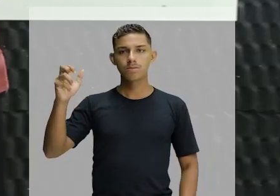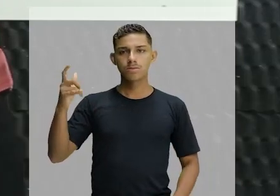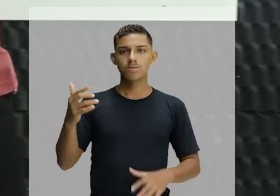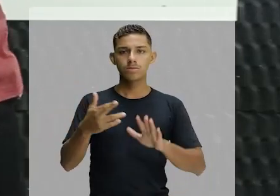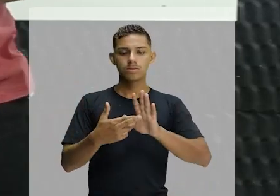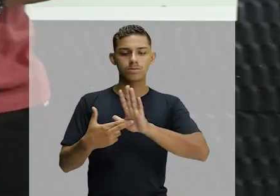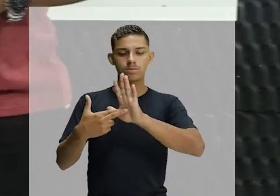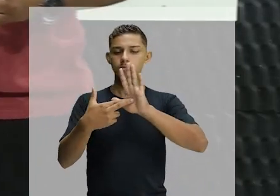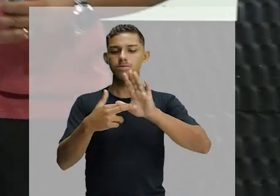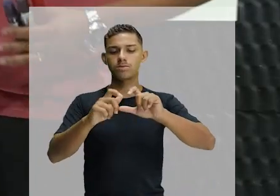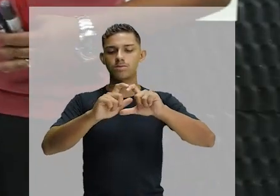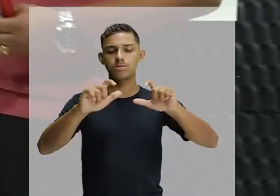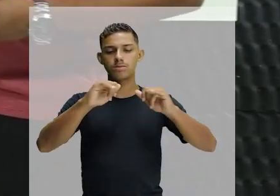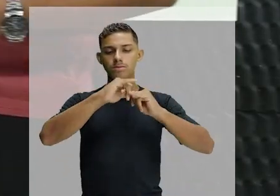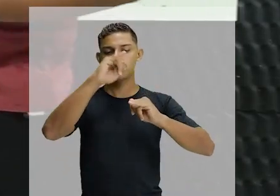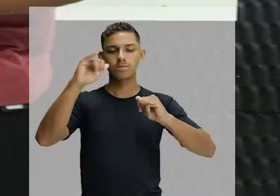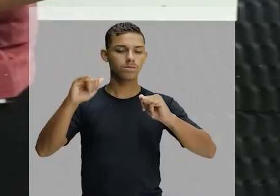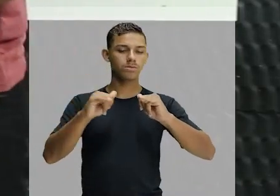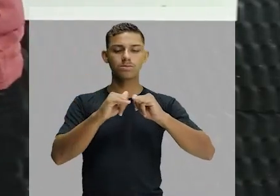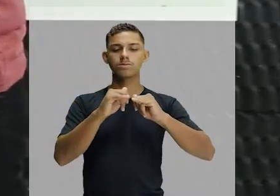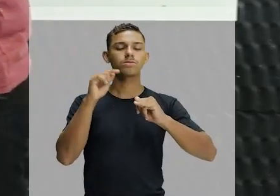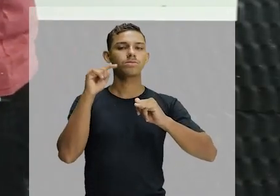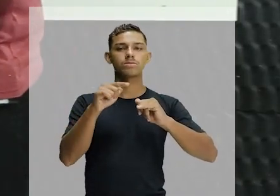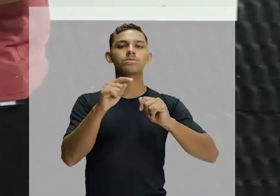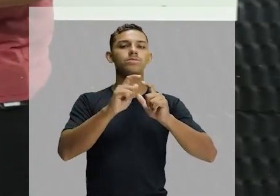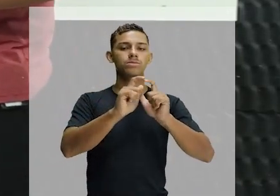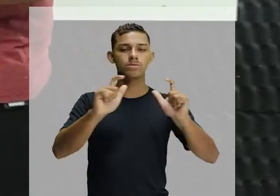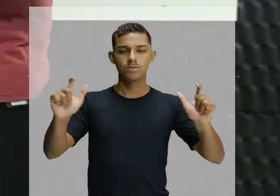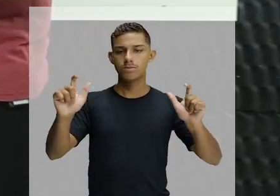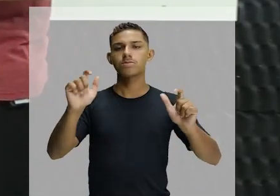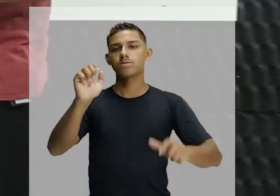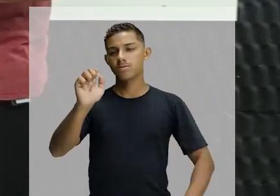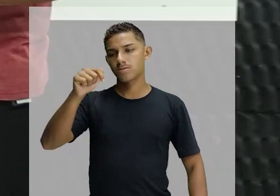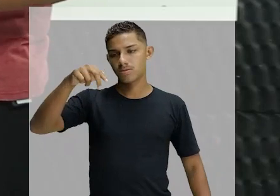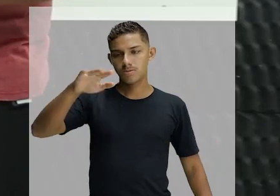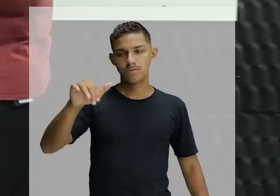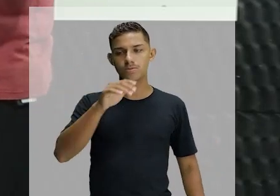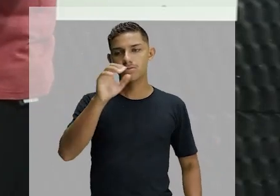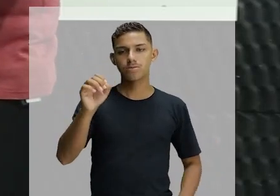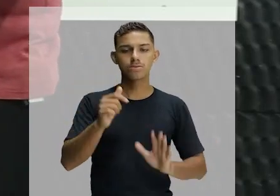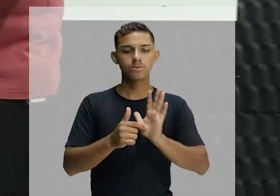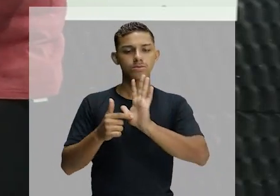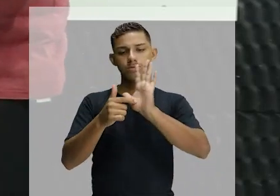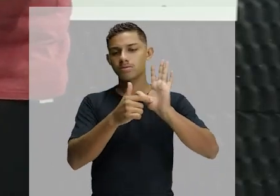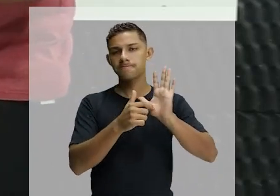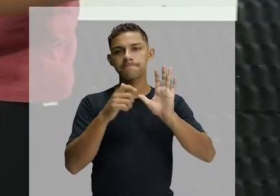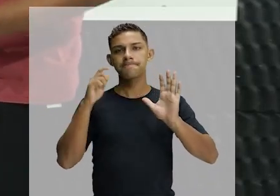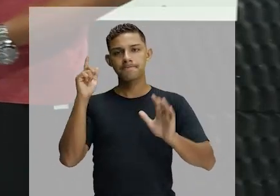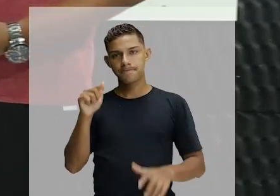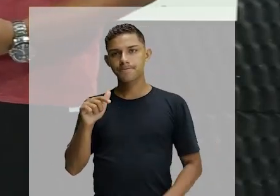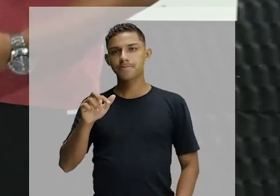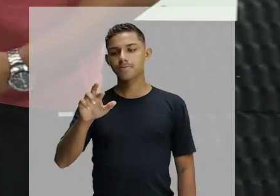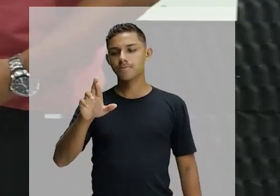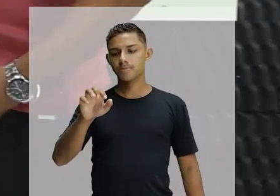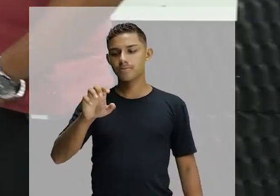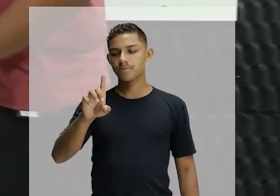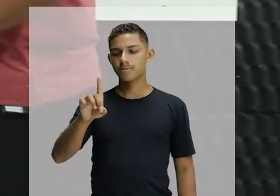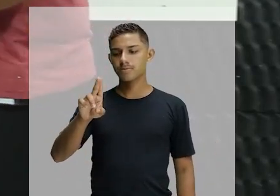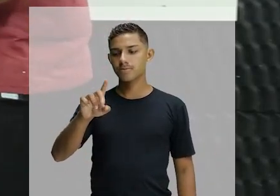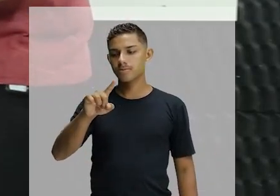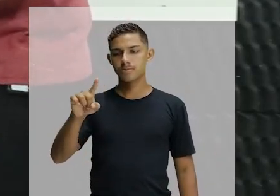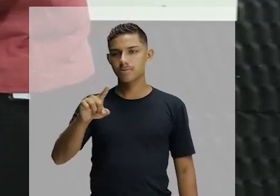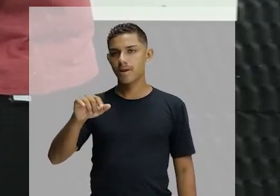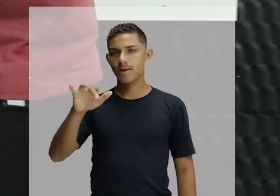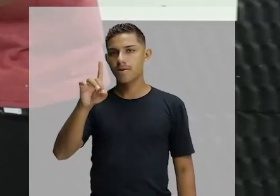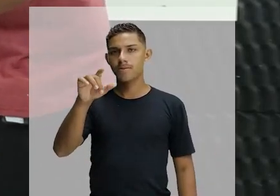a circunferência. Tá? Esse tipo de equação também representa a circunferência, é a forma reduzida. Beleza?